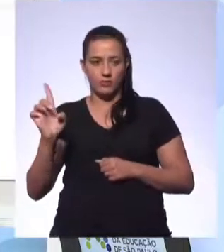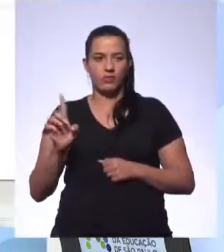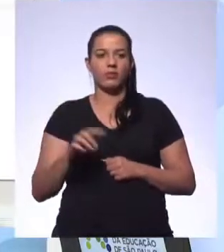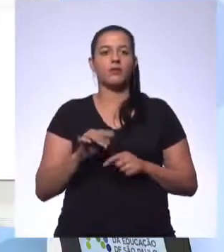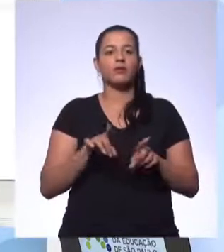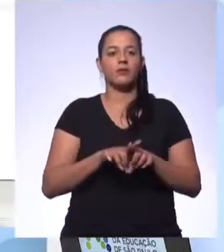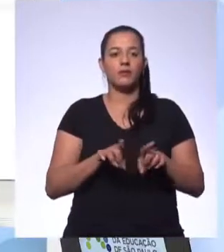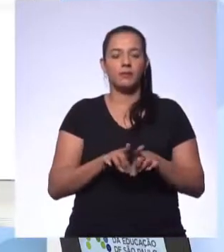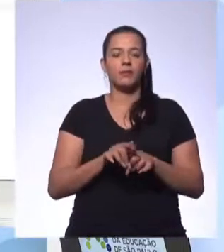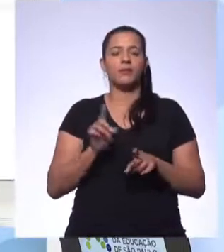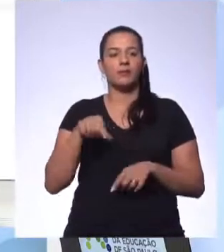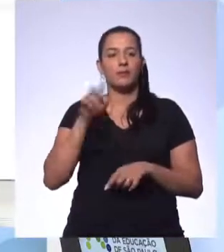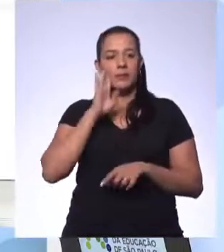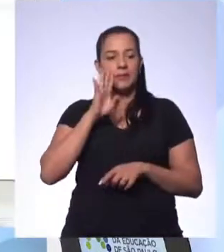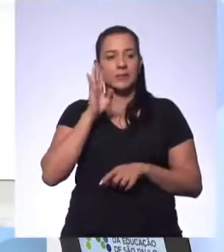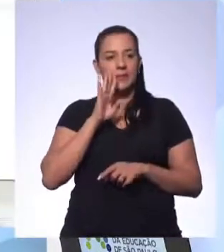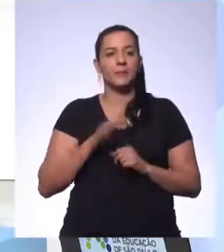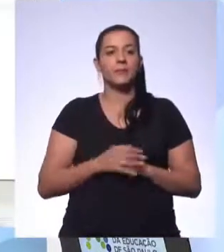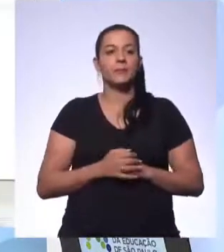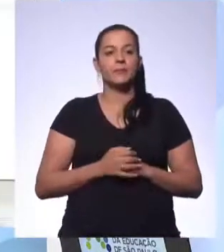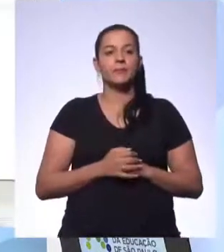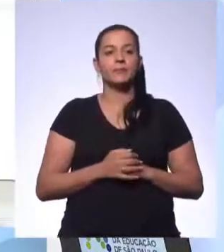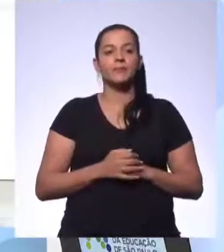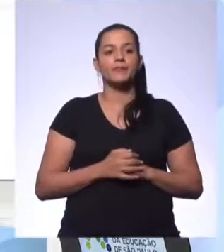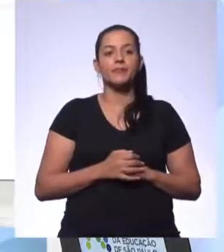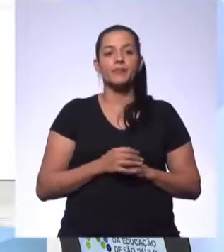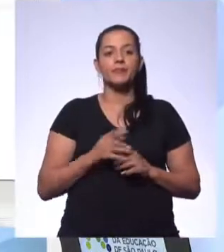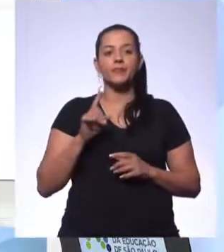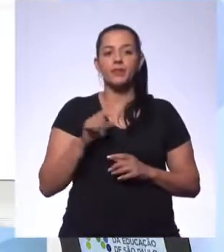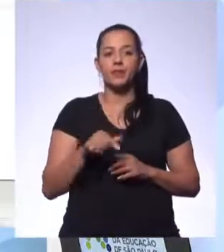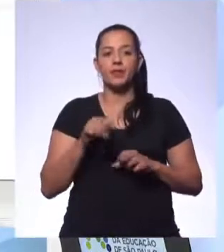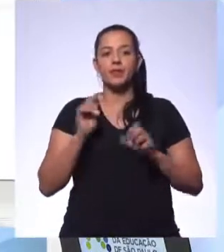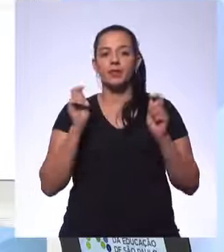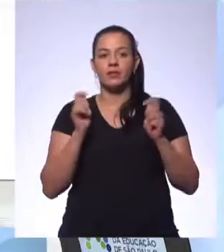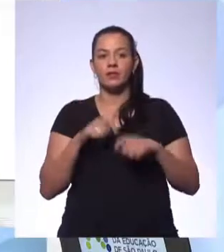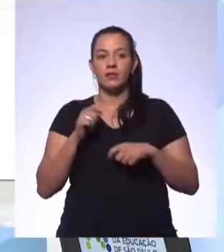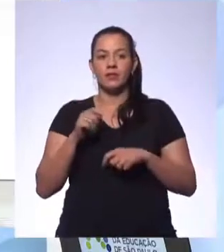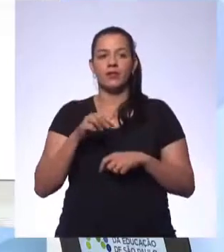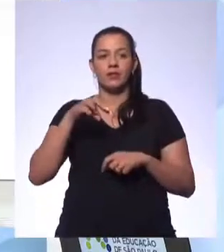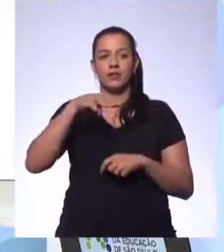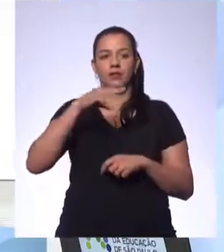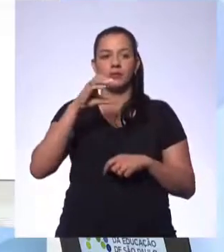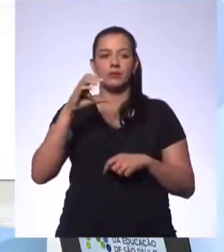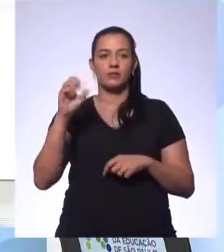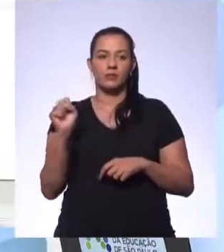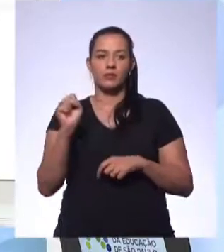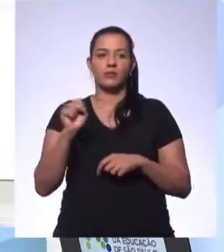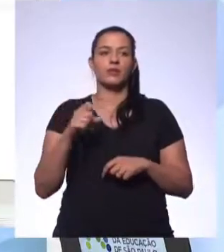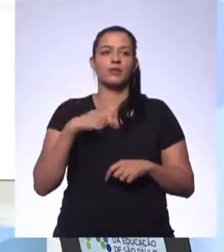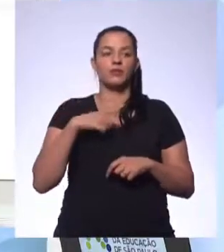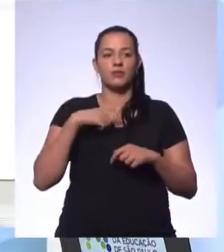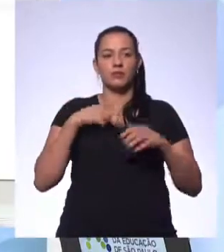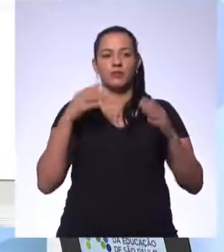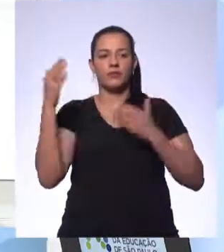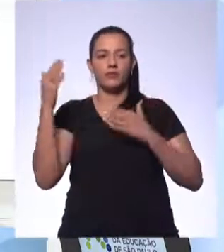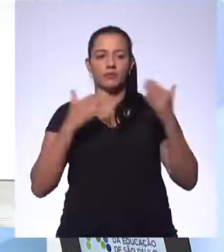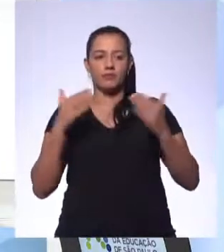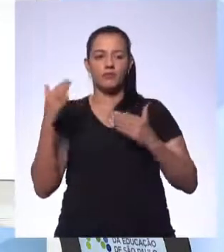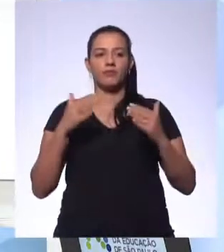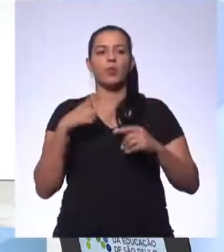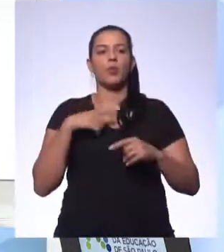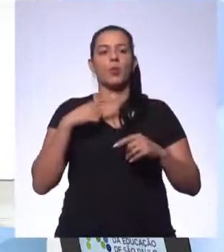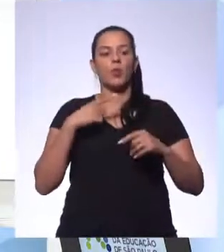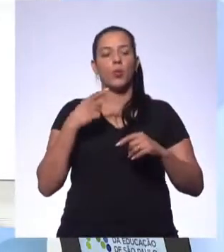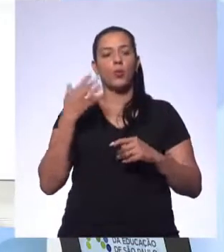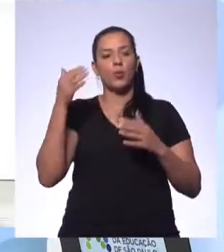um tema interessante e de alguma forma ele pode conversar com esse tema aqui de cima, desde que, né, você pegue